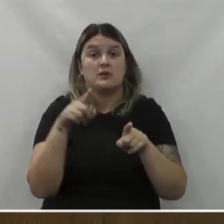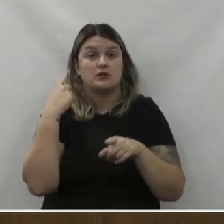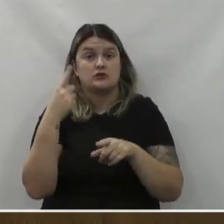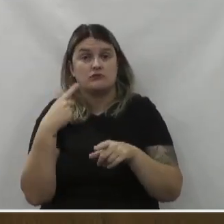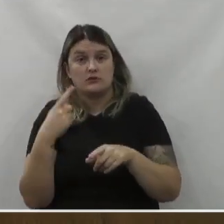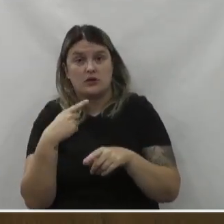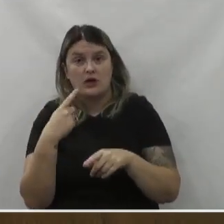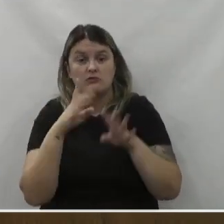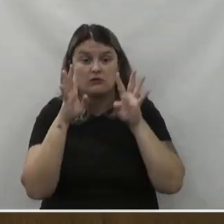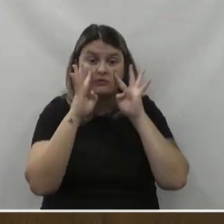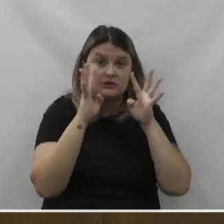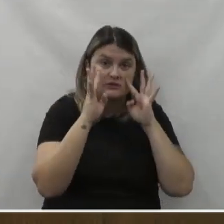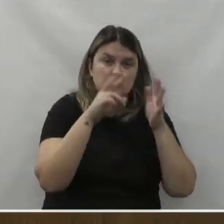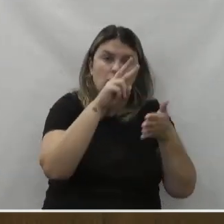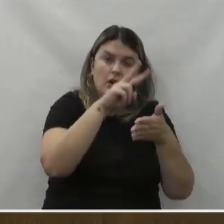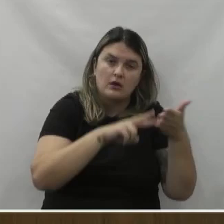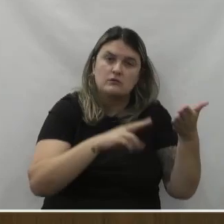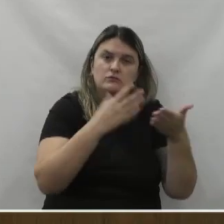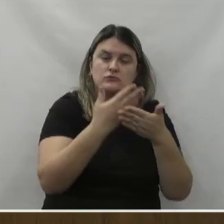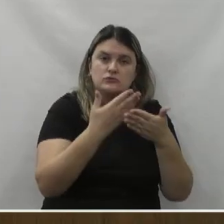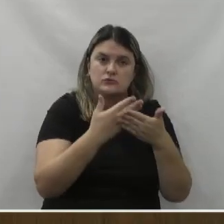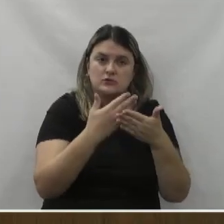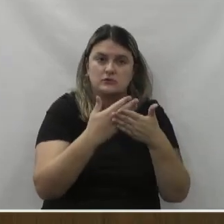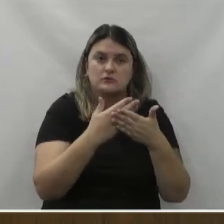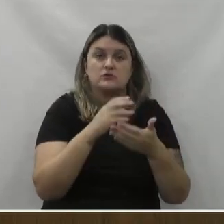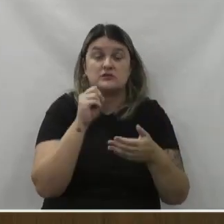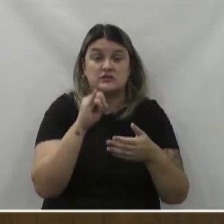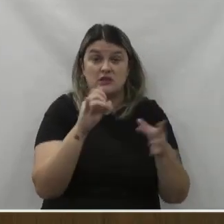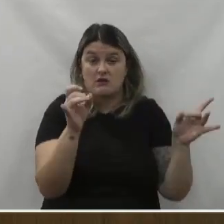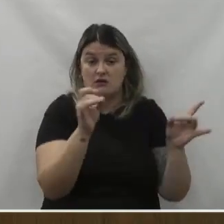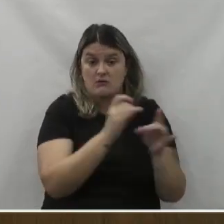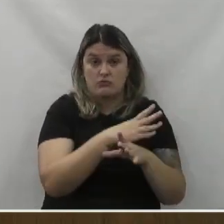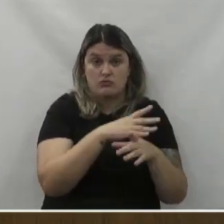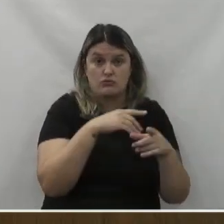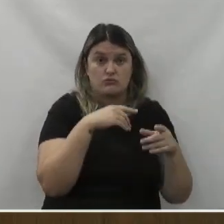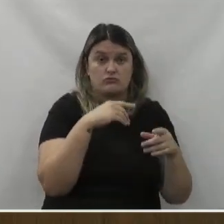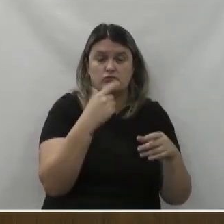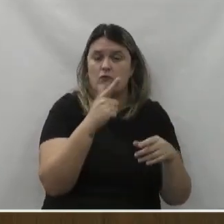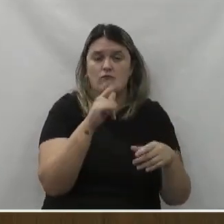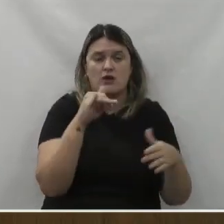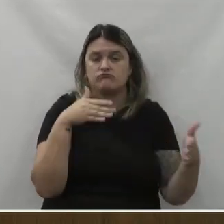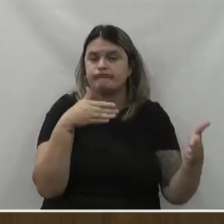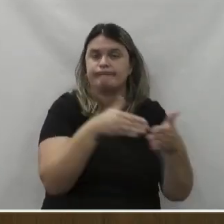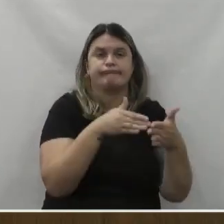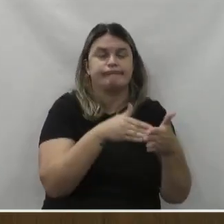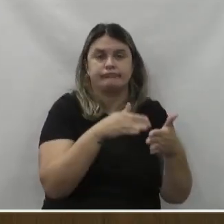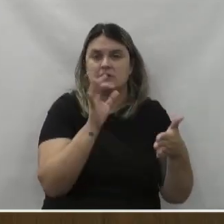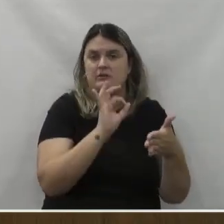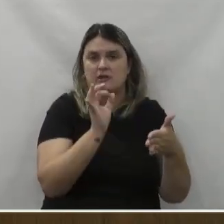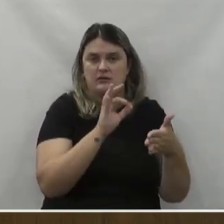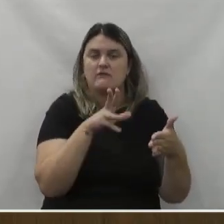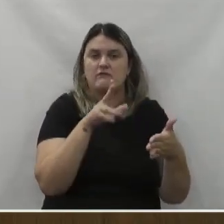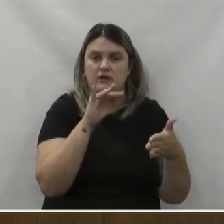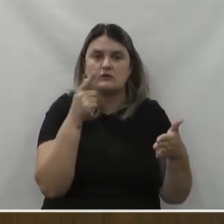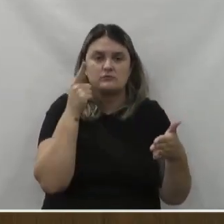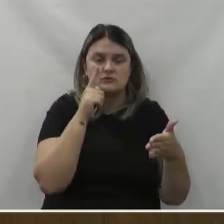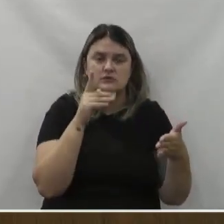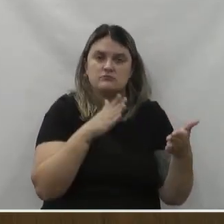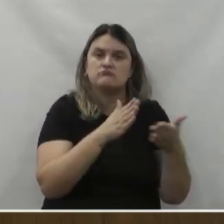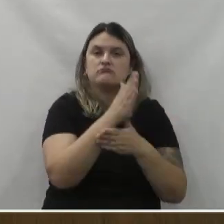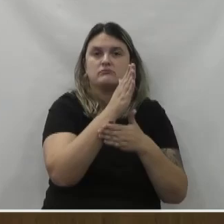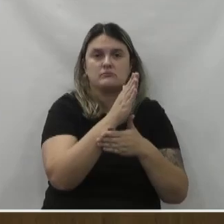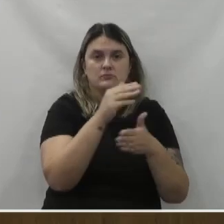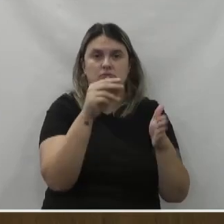um dos mais principais aí, eu acho que não haverá nenhum impedimento aí, né, para o início da